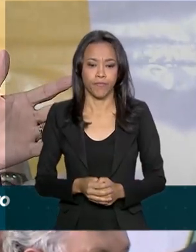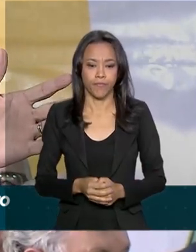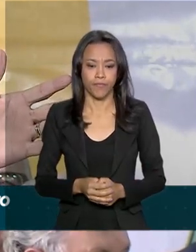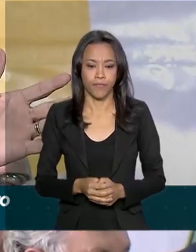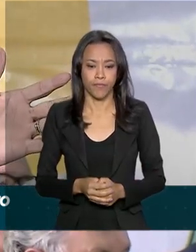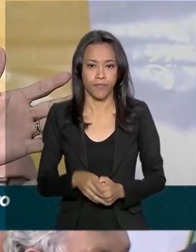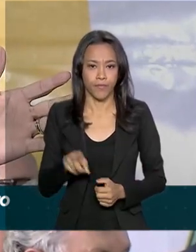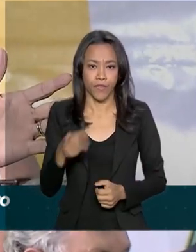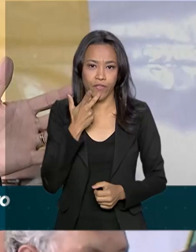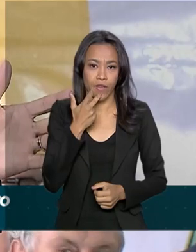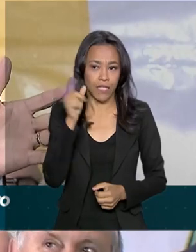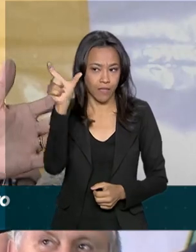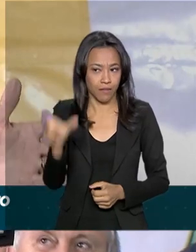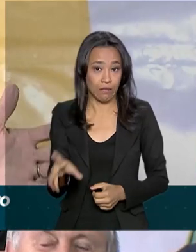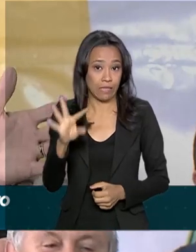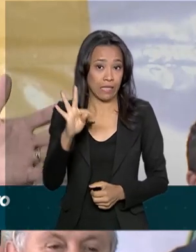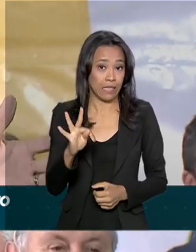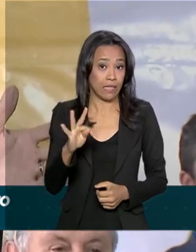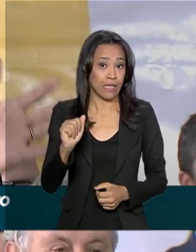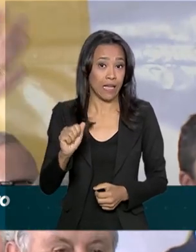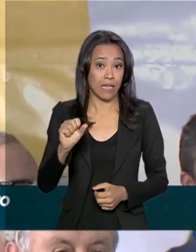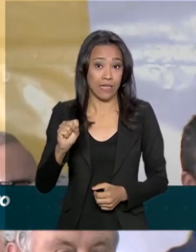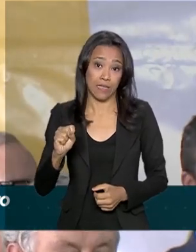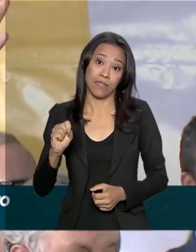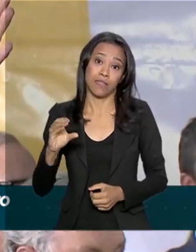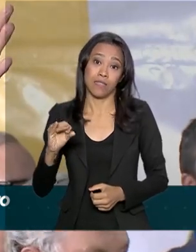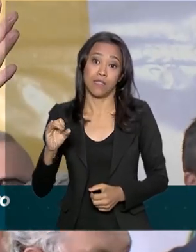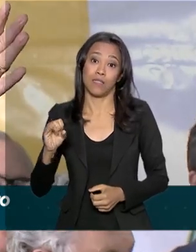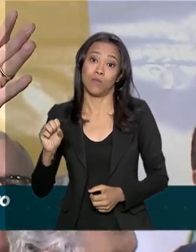Aí, Tarcísio, é contigo, Tarcísio.